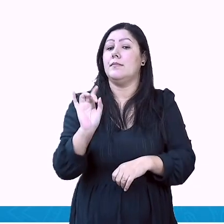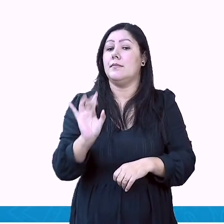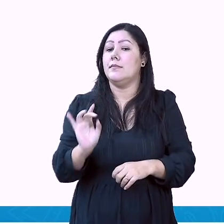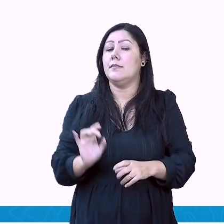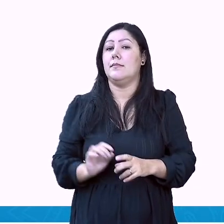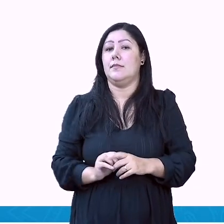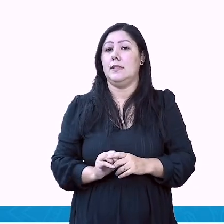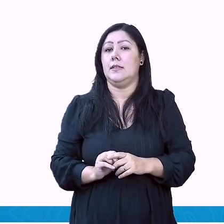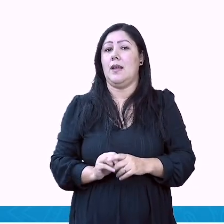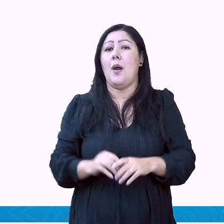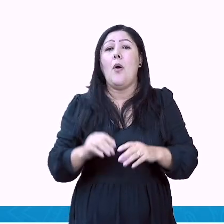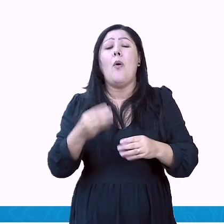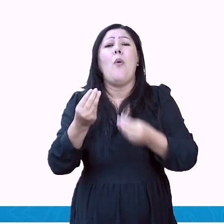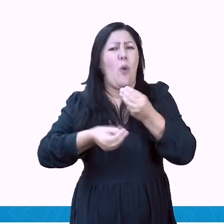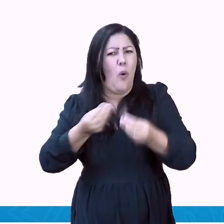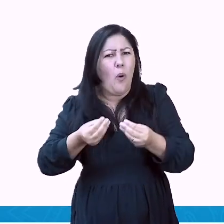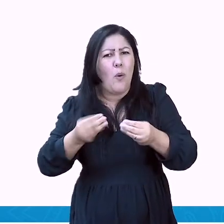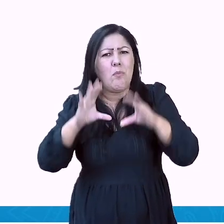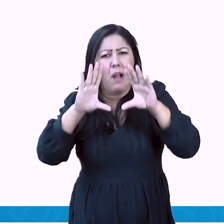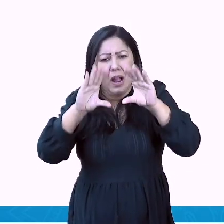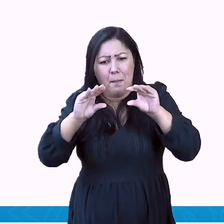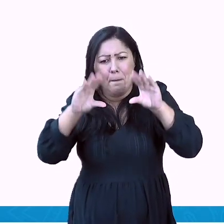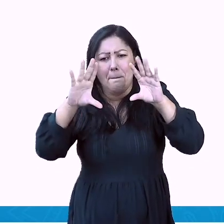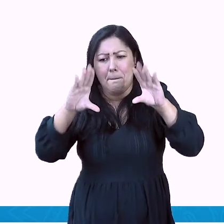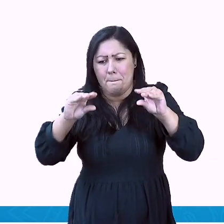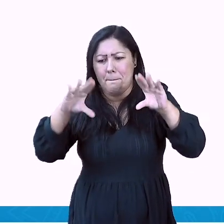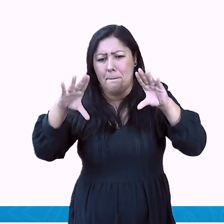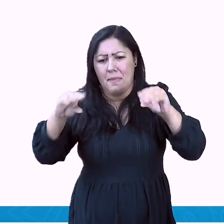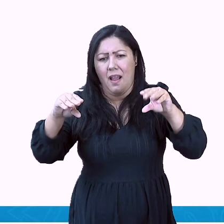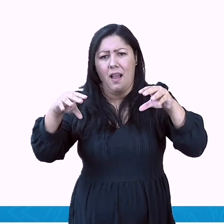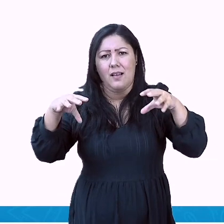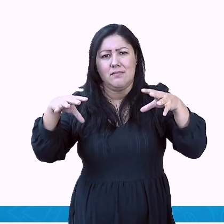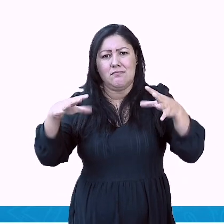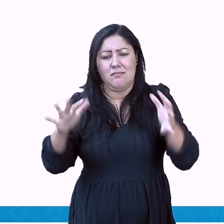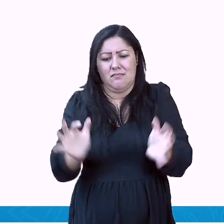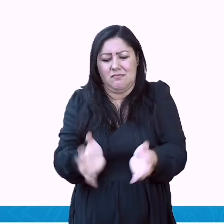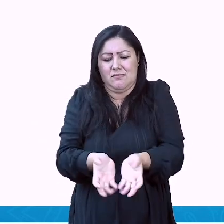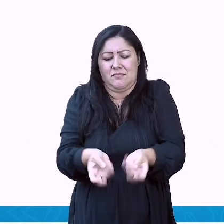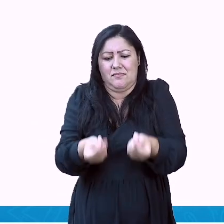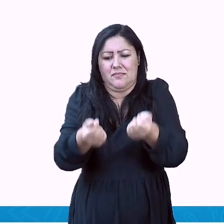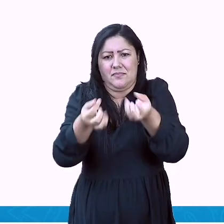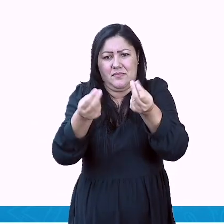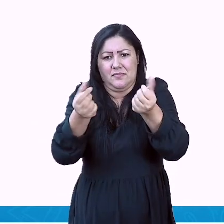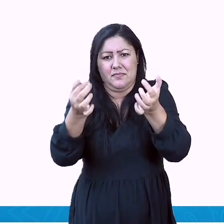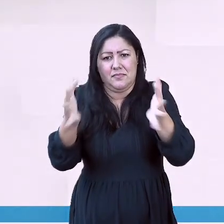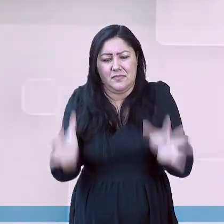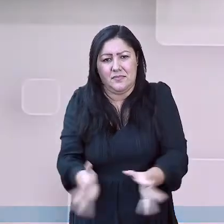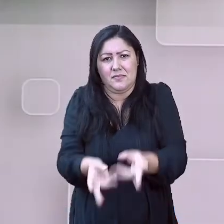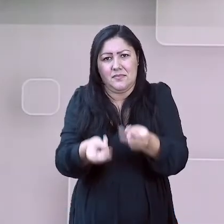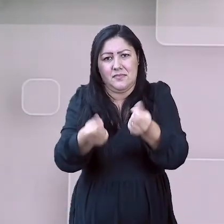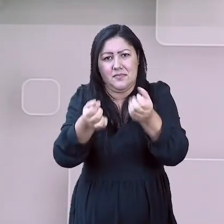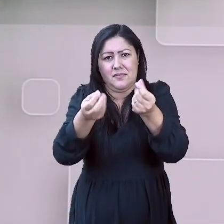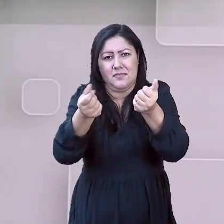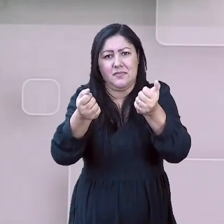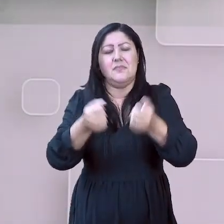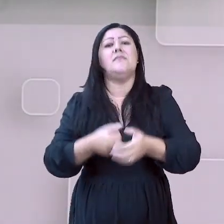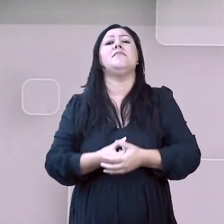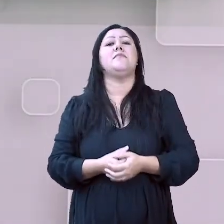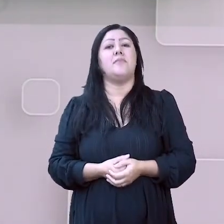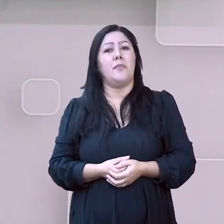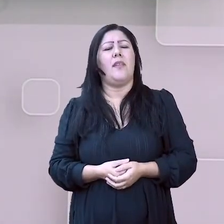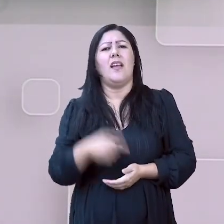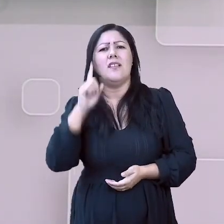quê? Pastosa. Você já viu quando um vulcão lança, né,